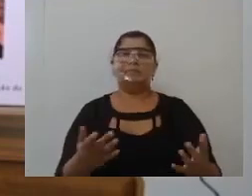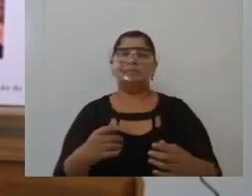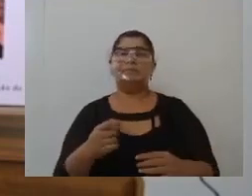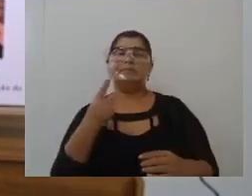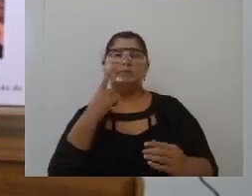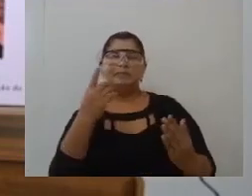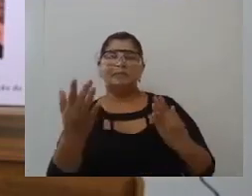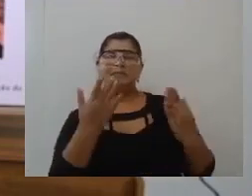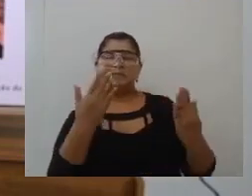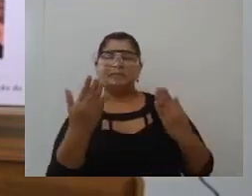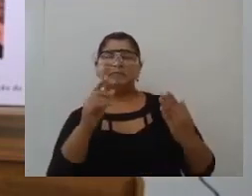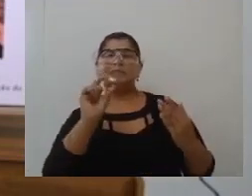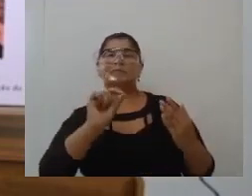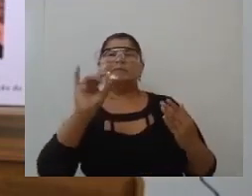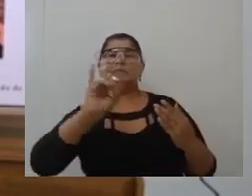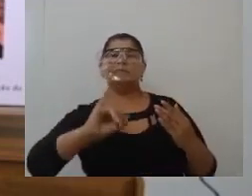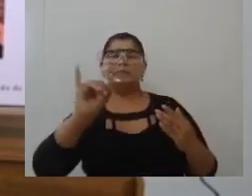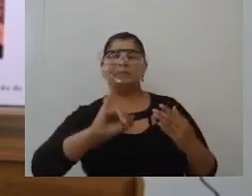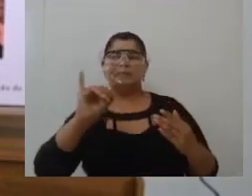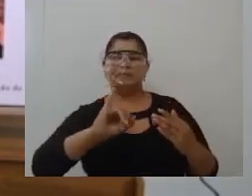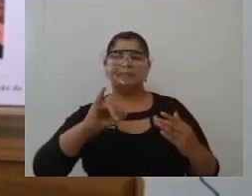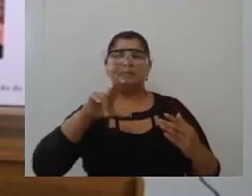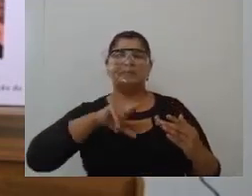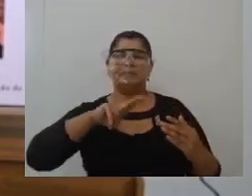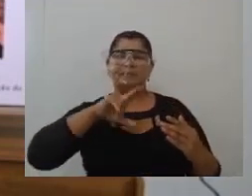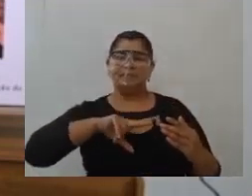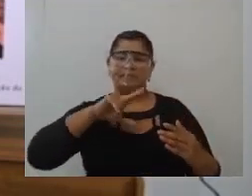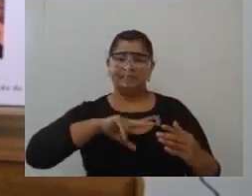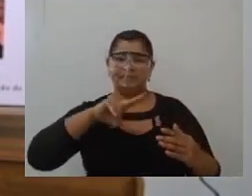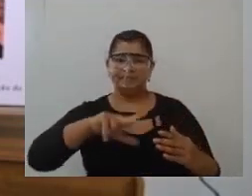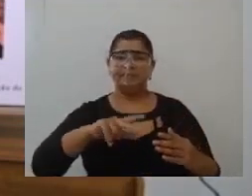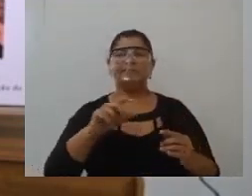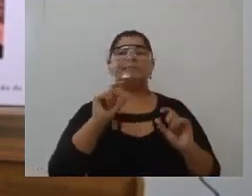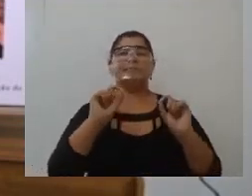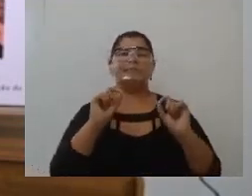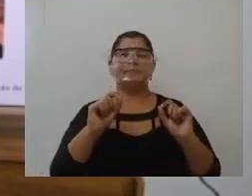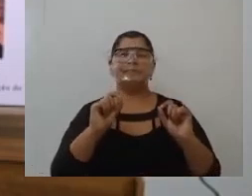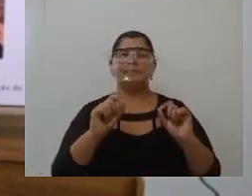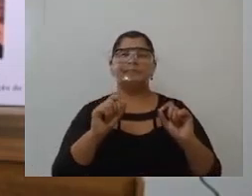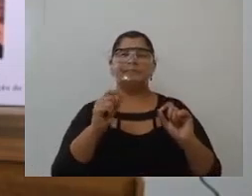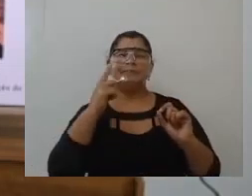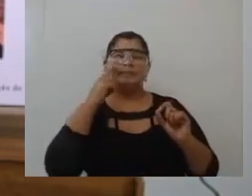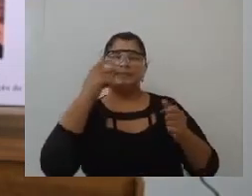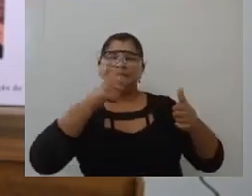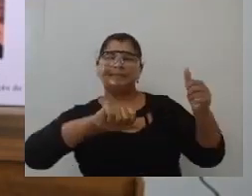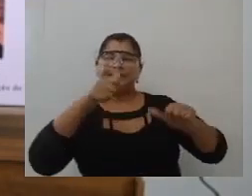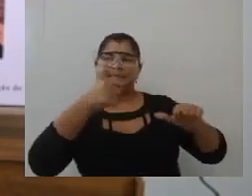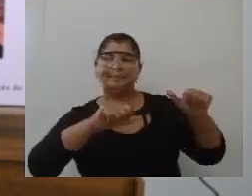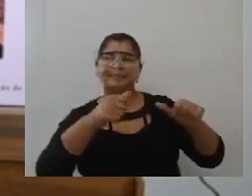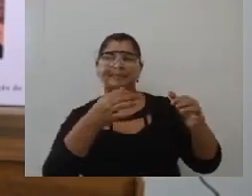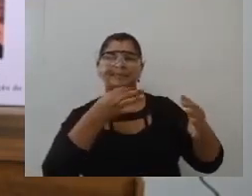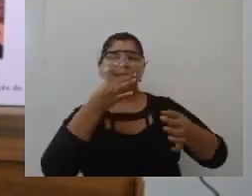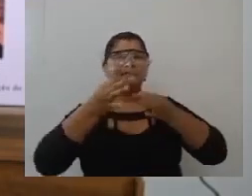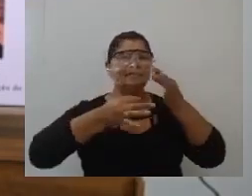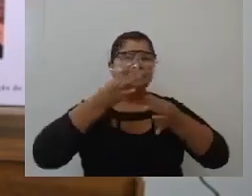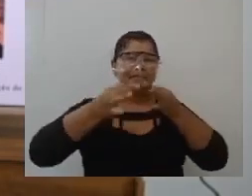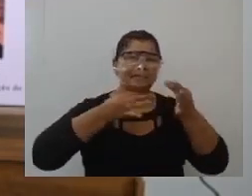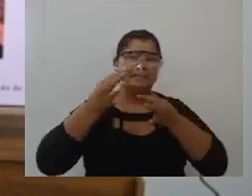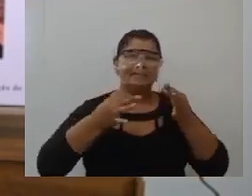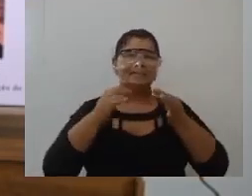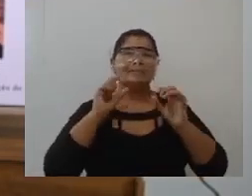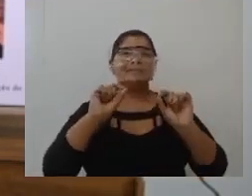e aí vem a importância da língua portuguesa. Uma das formas de você desconfiar é analisando o discurso, é analisando o